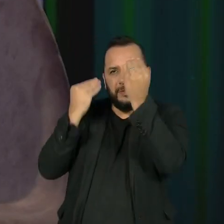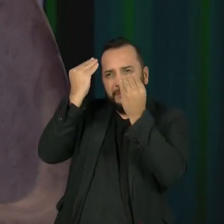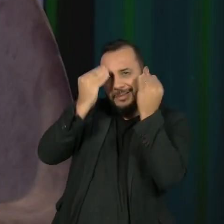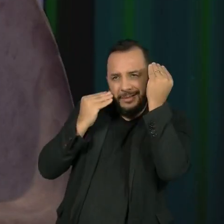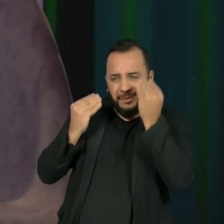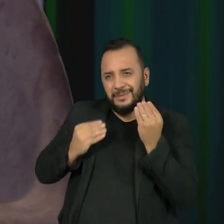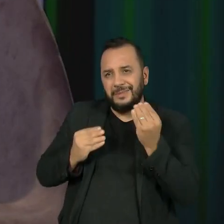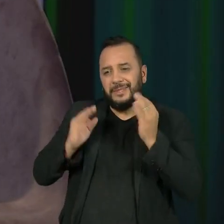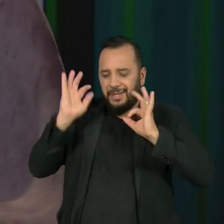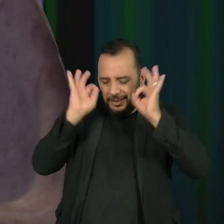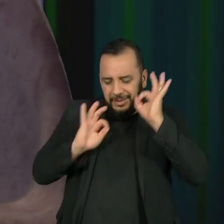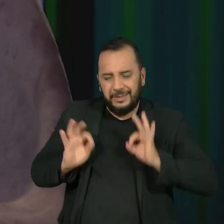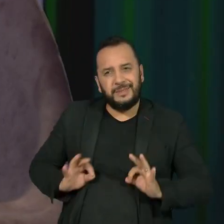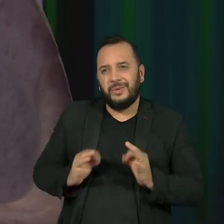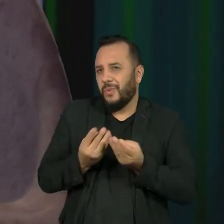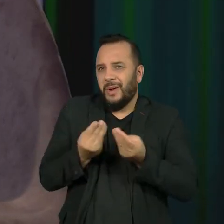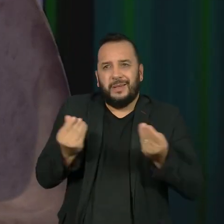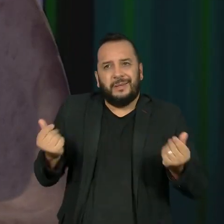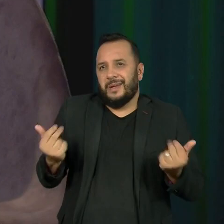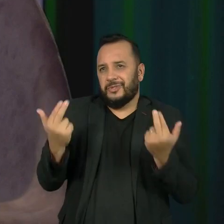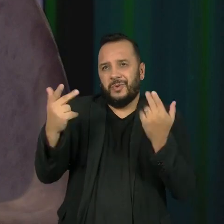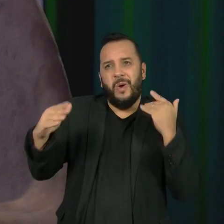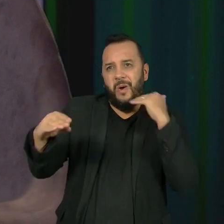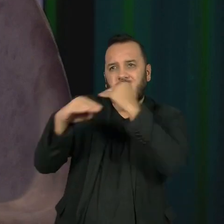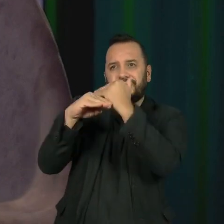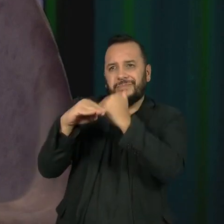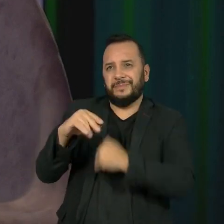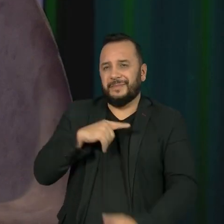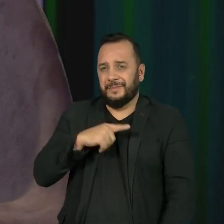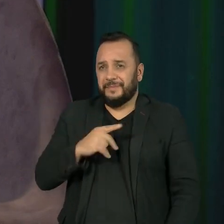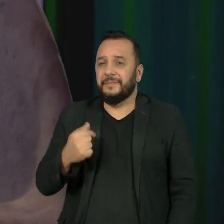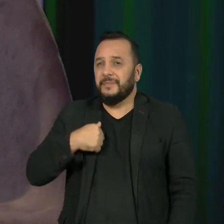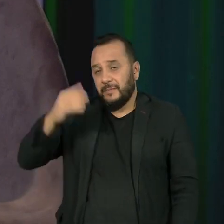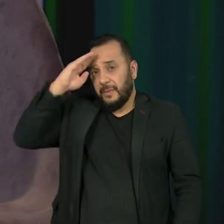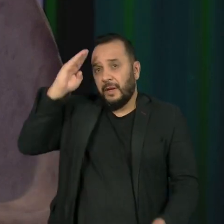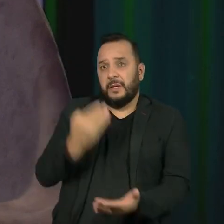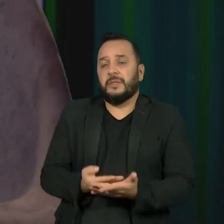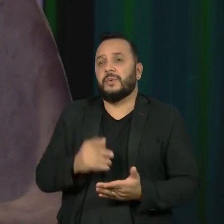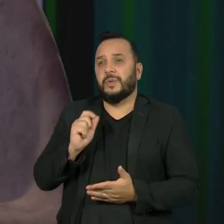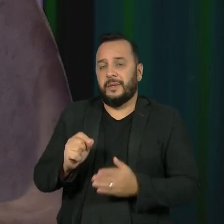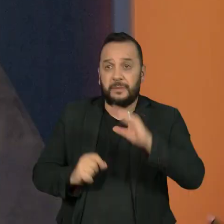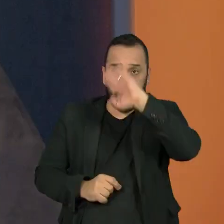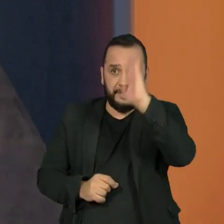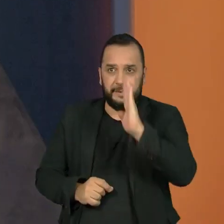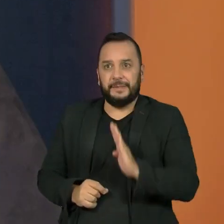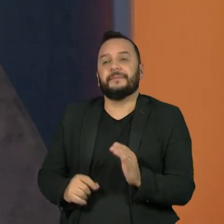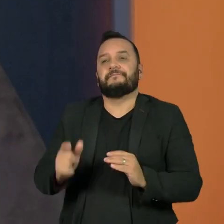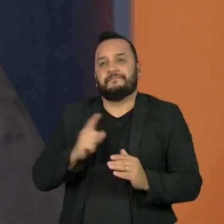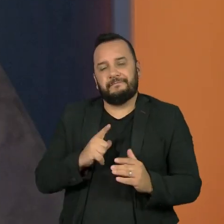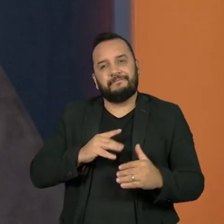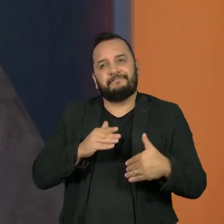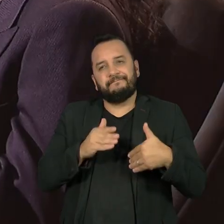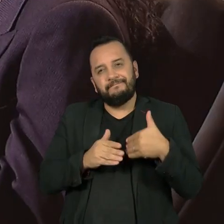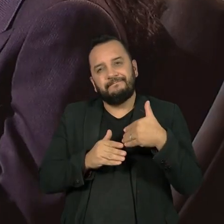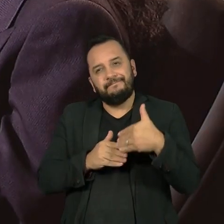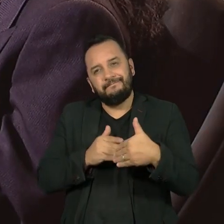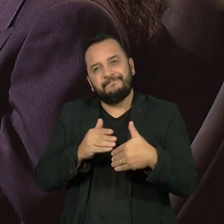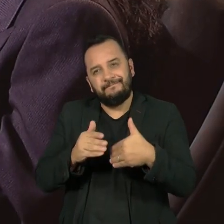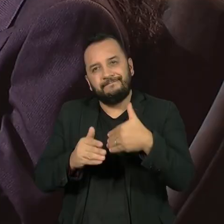técnico, sabe? Ele me entrega a mesma coisa. Então, eu acredito que o Brasil está caminhando